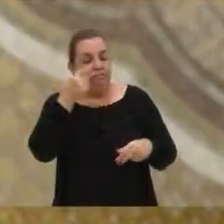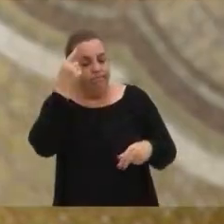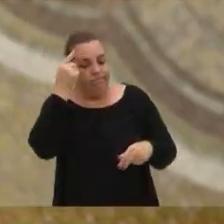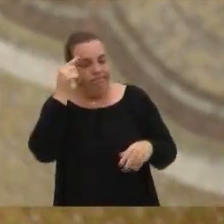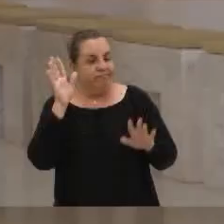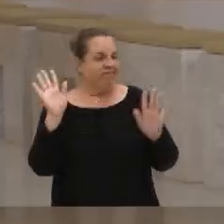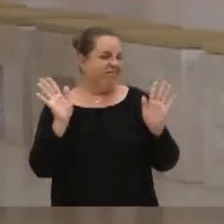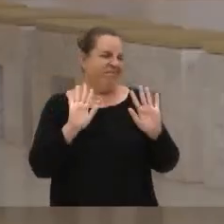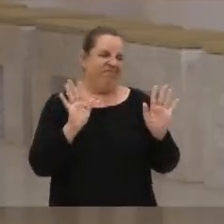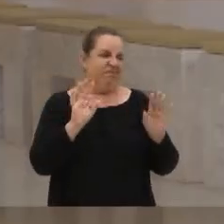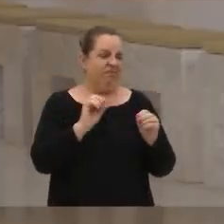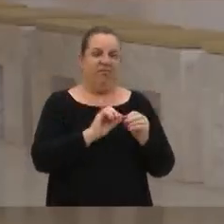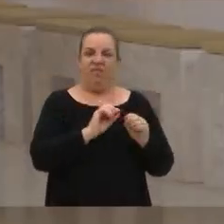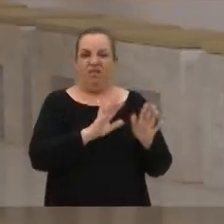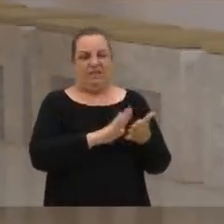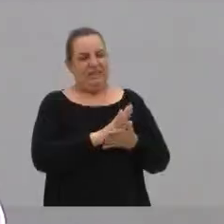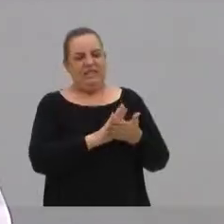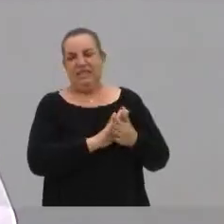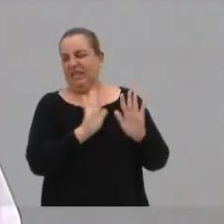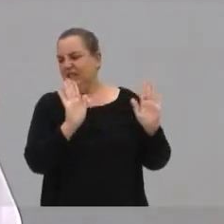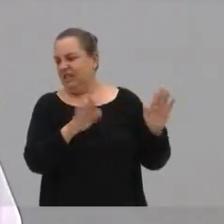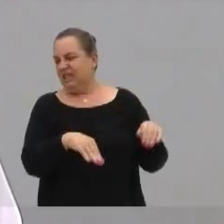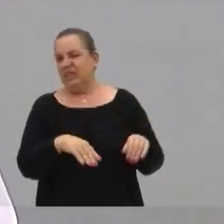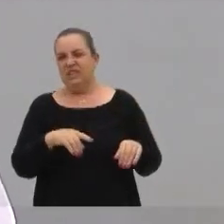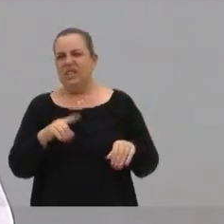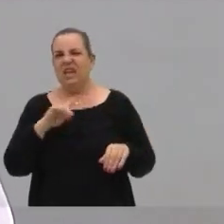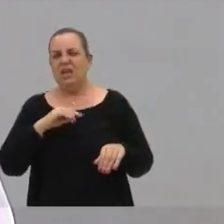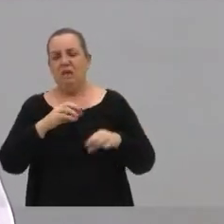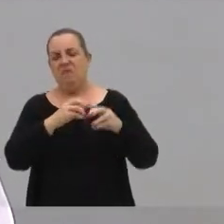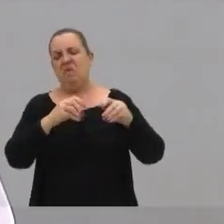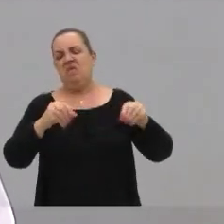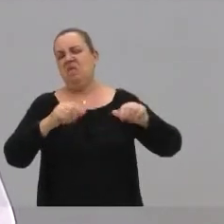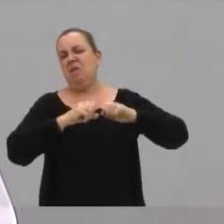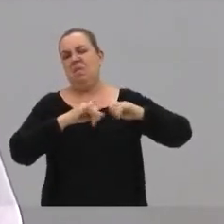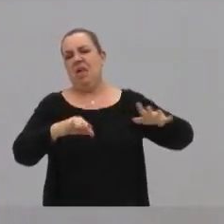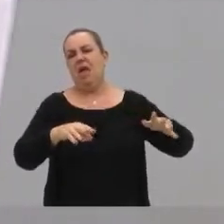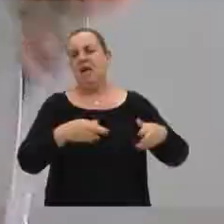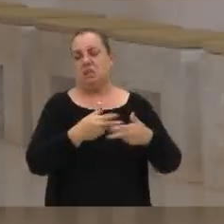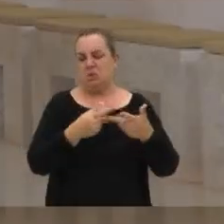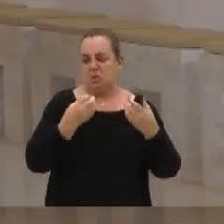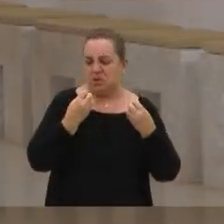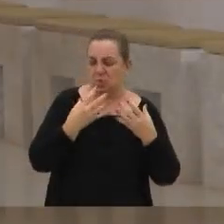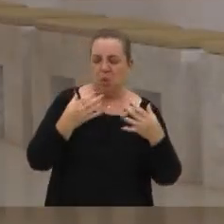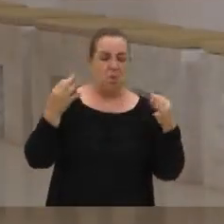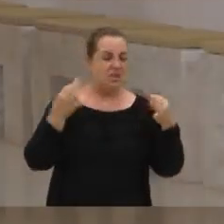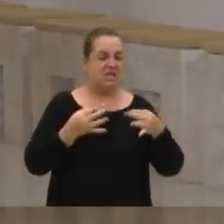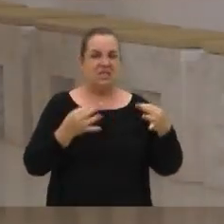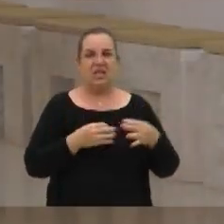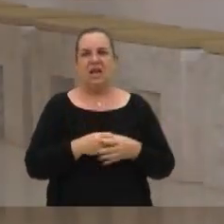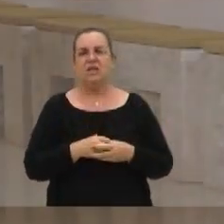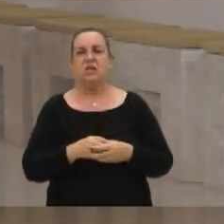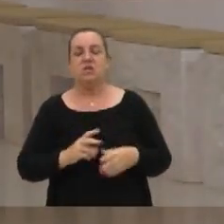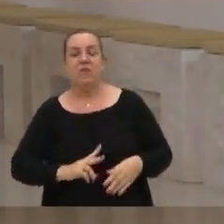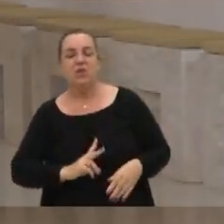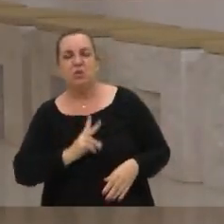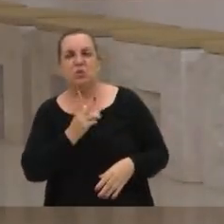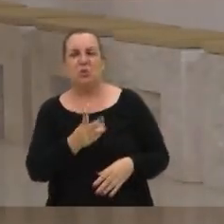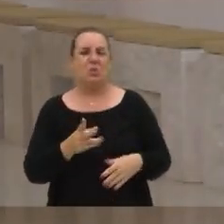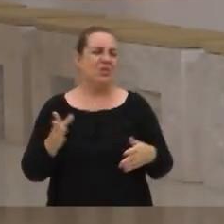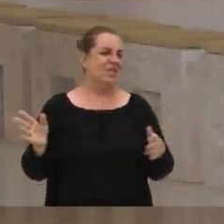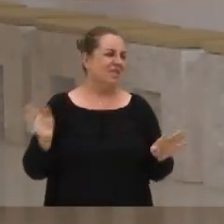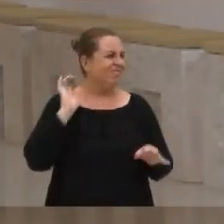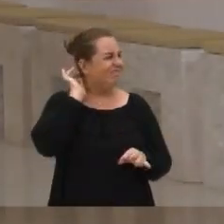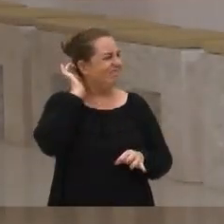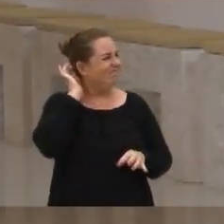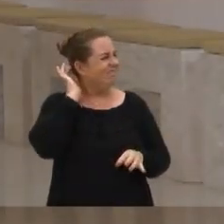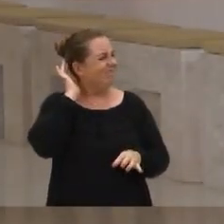a pena. Não vale a pena semear a honestidade ou as três virtudes que a segunda leitura nos